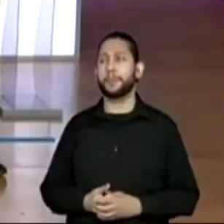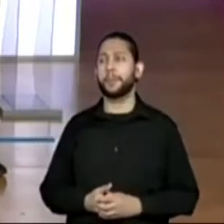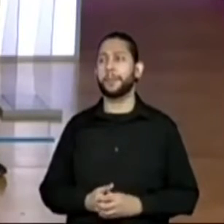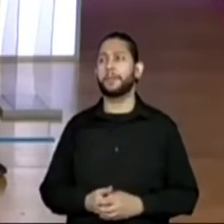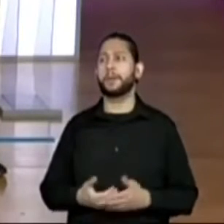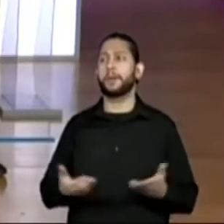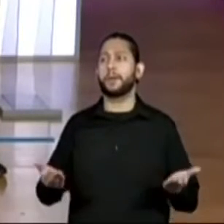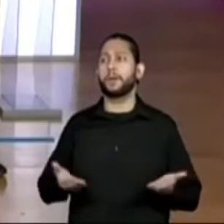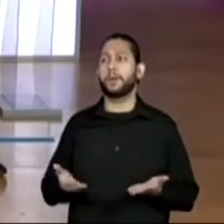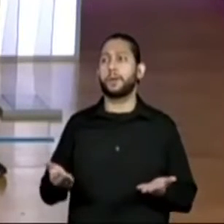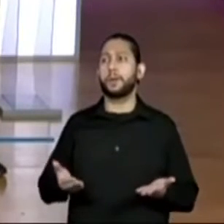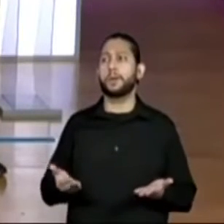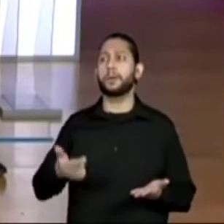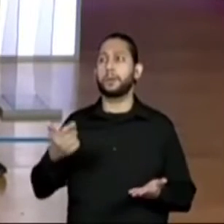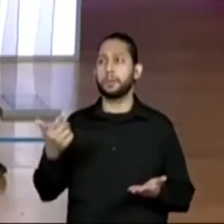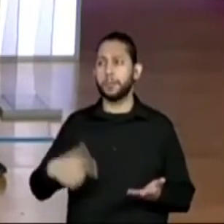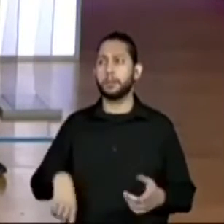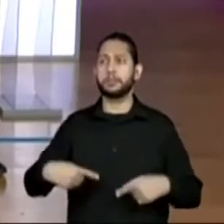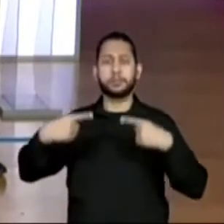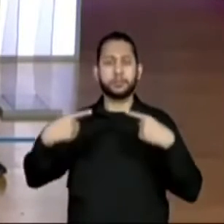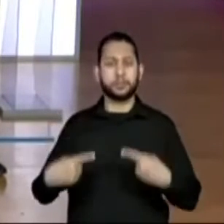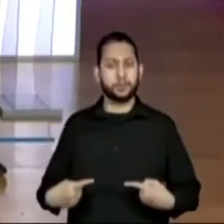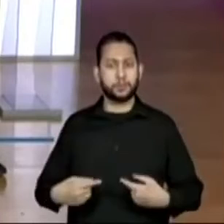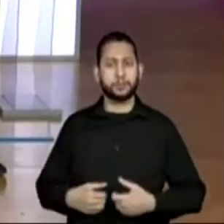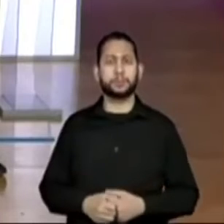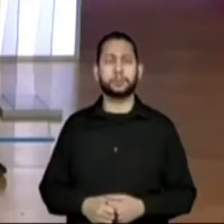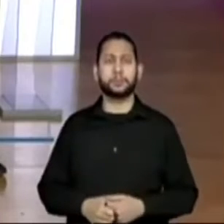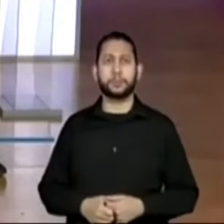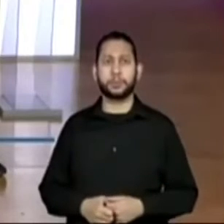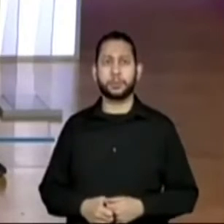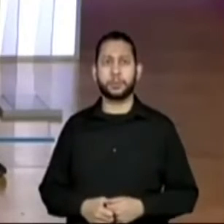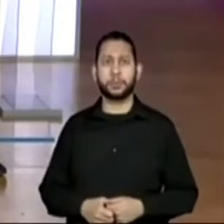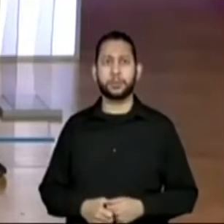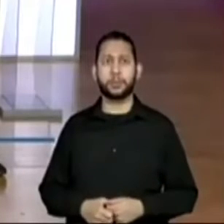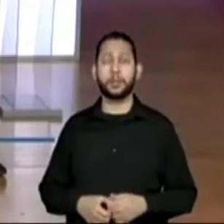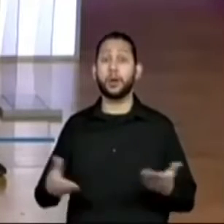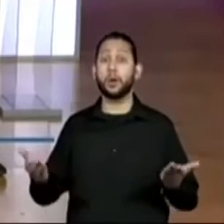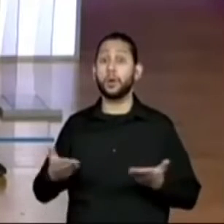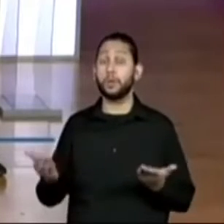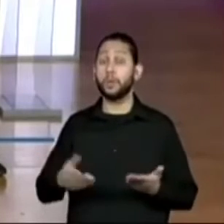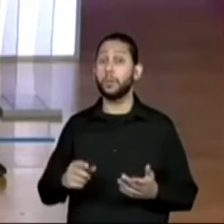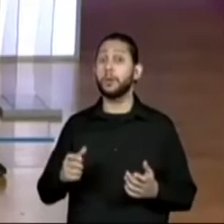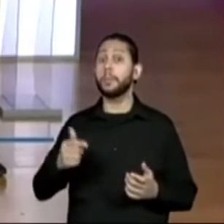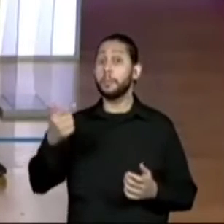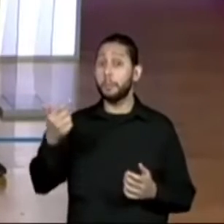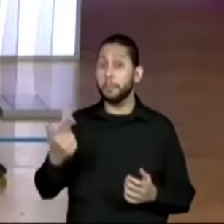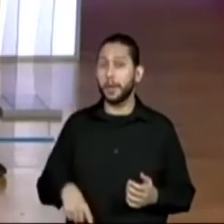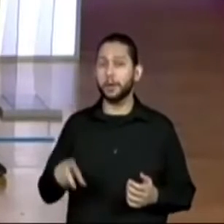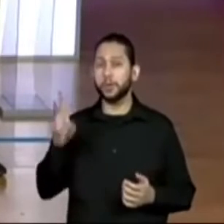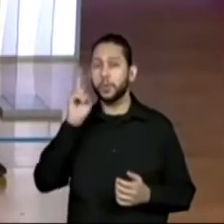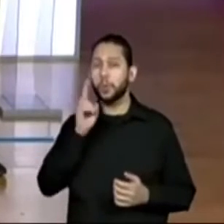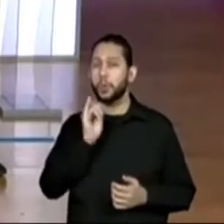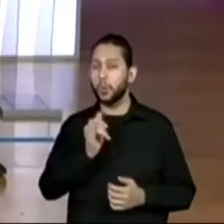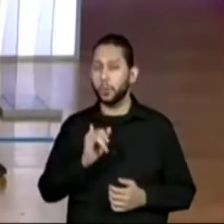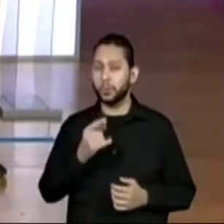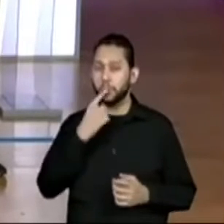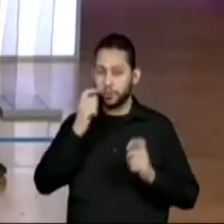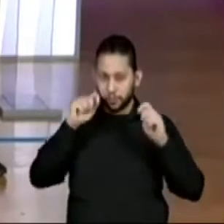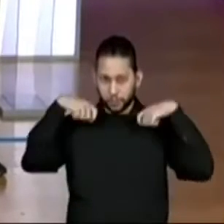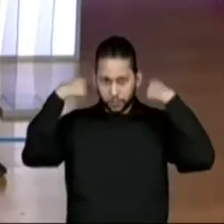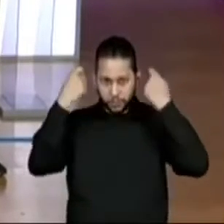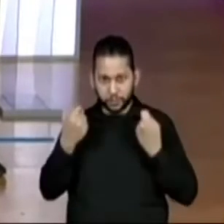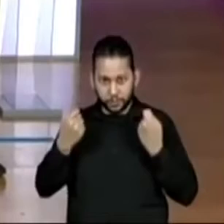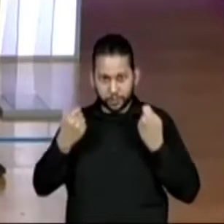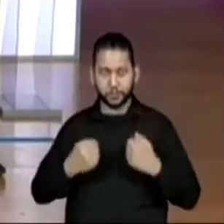Agora nós temos um pequeno desafio. Agora nós vamos escrever uma partezinha do conto da Chapeuzinho.